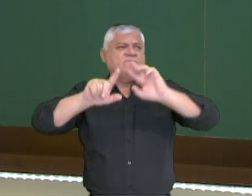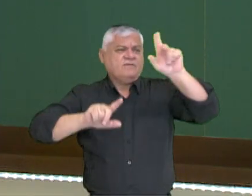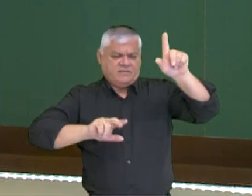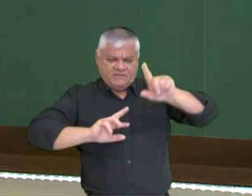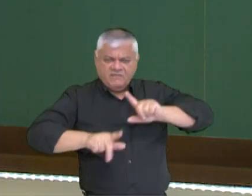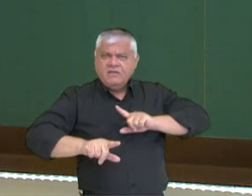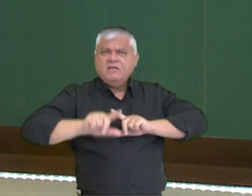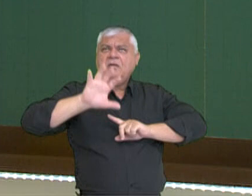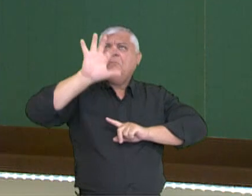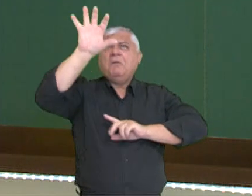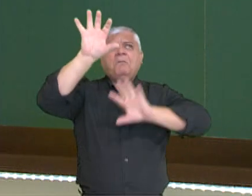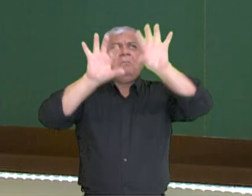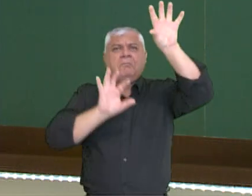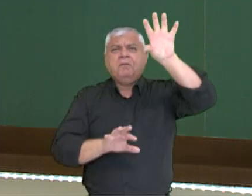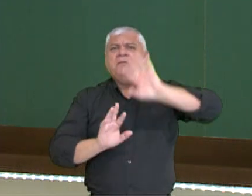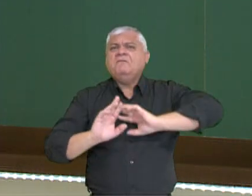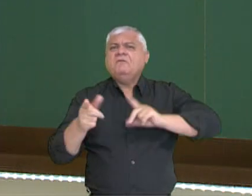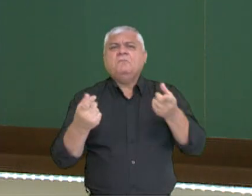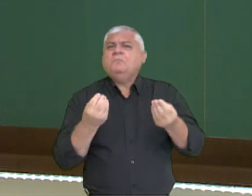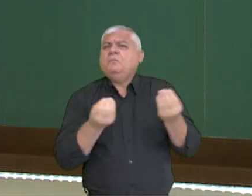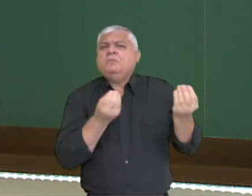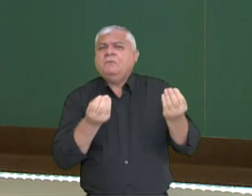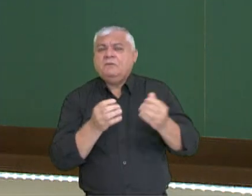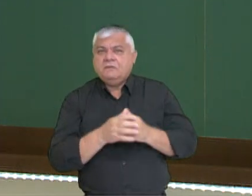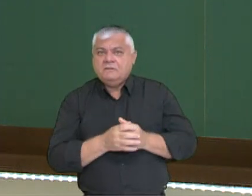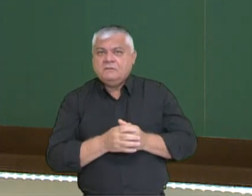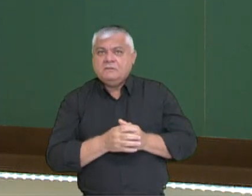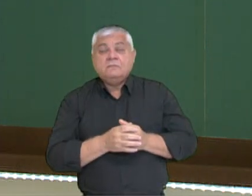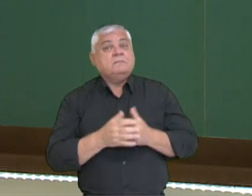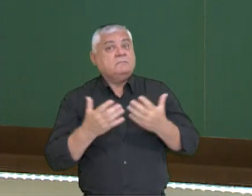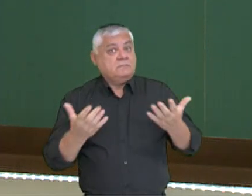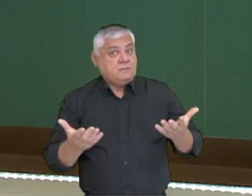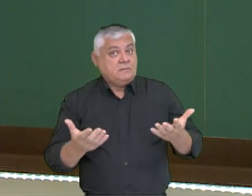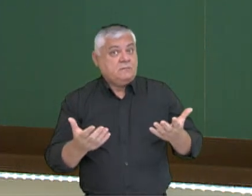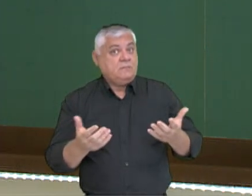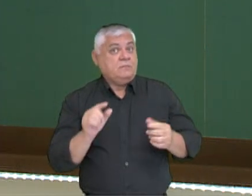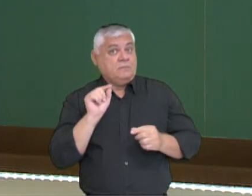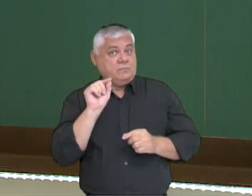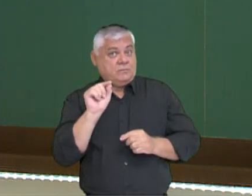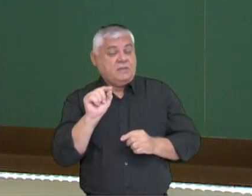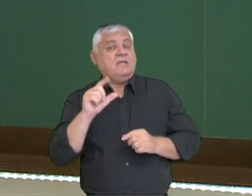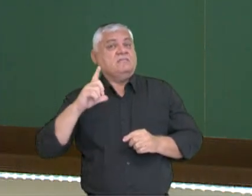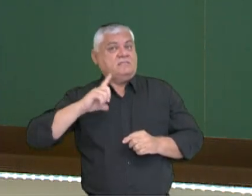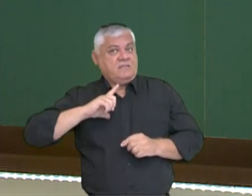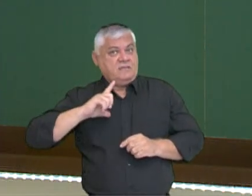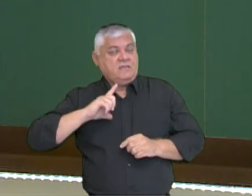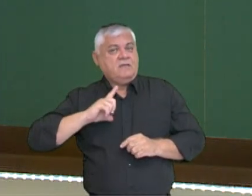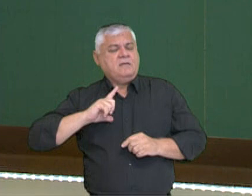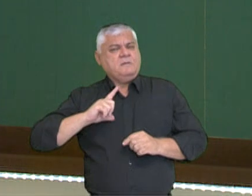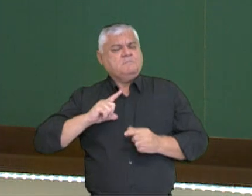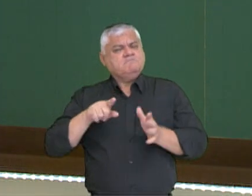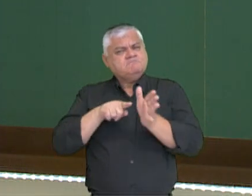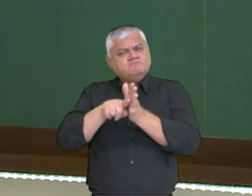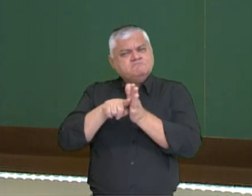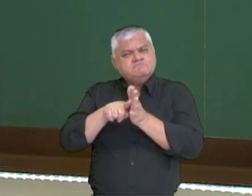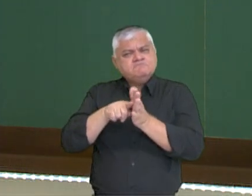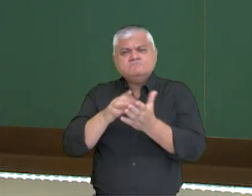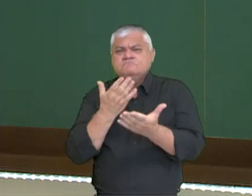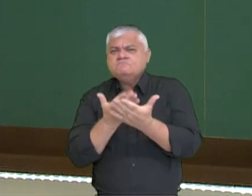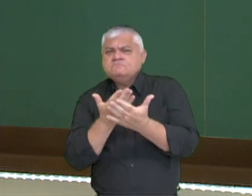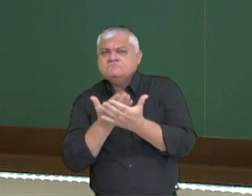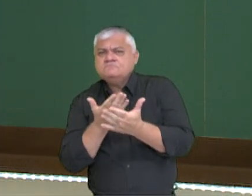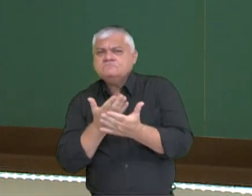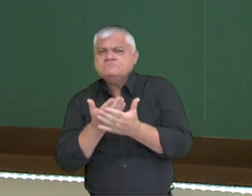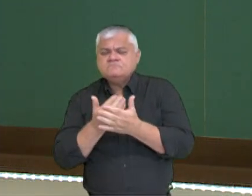de uma região para outra? Então, neste sentido, nós temos que fazer análise, conhecer